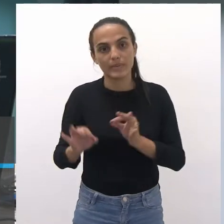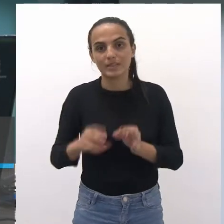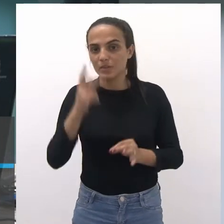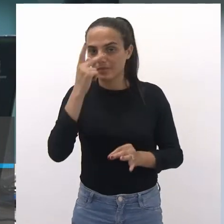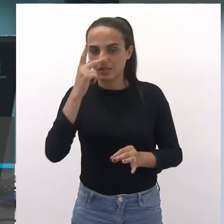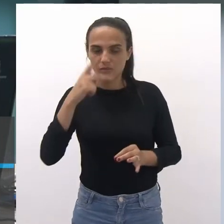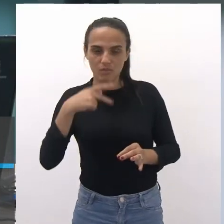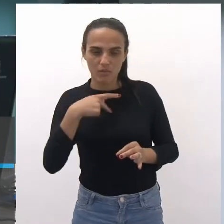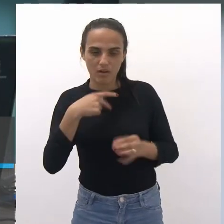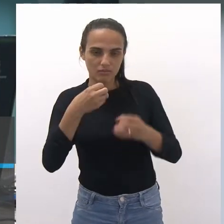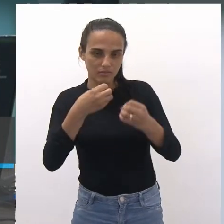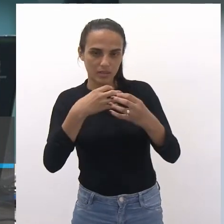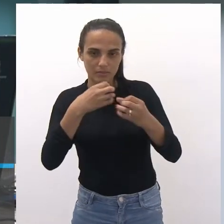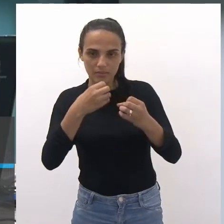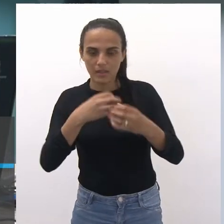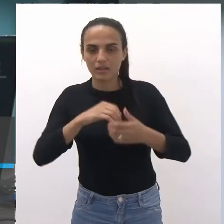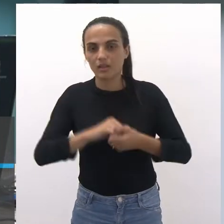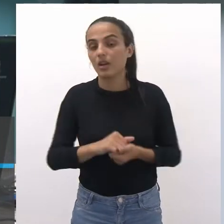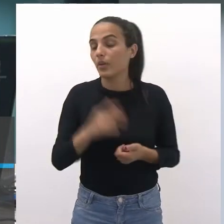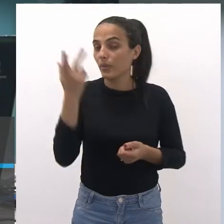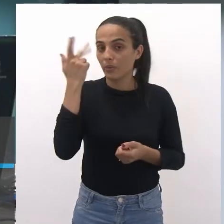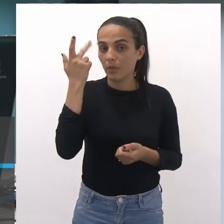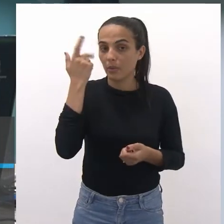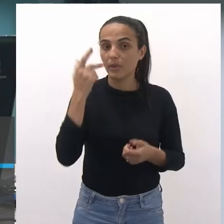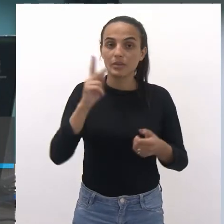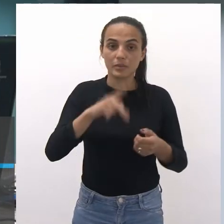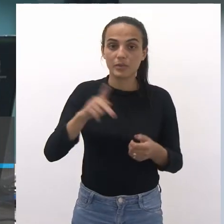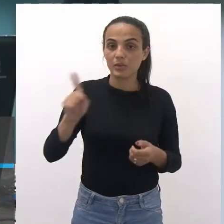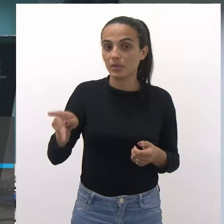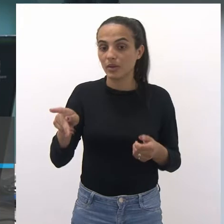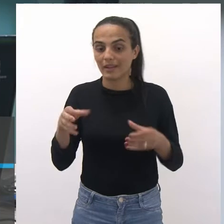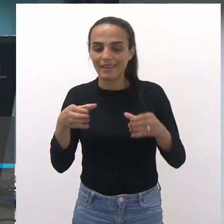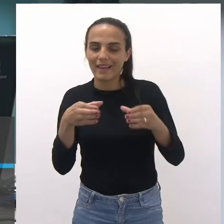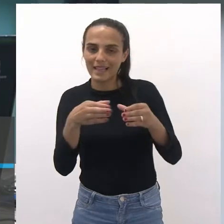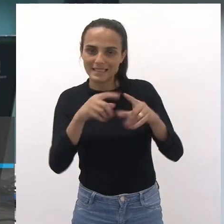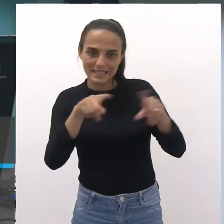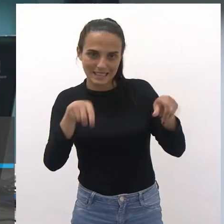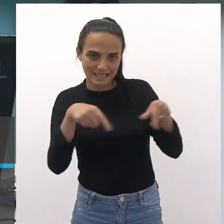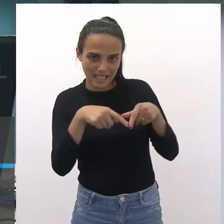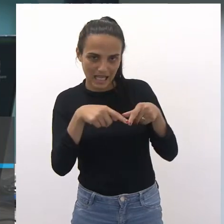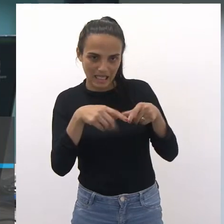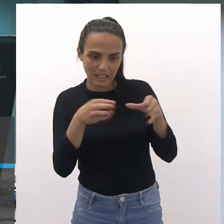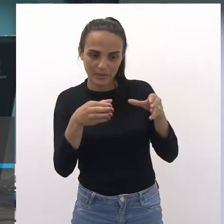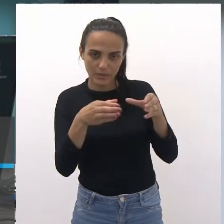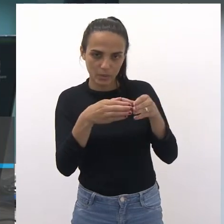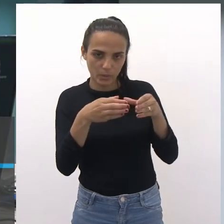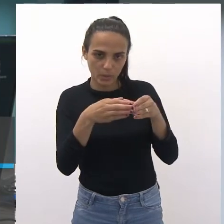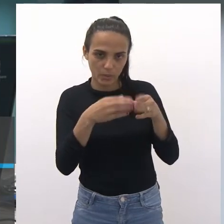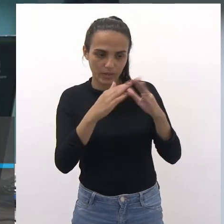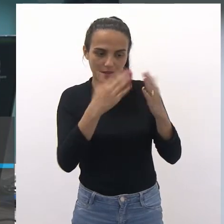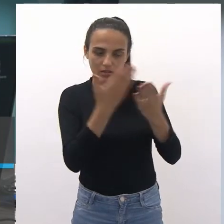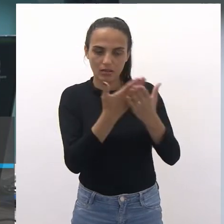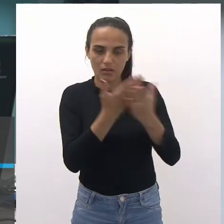Veja, normalmente professores que possuem a mesma sala podem associar, né, um